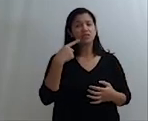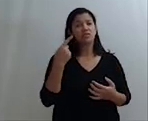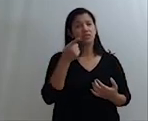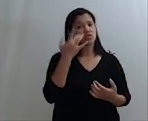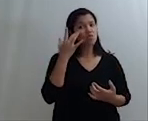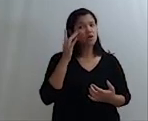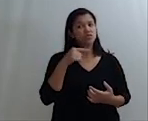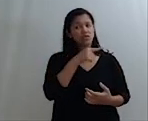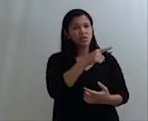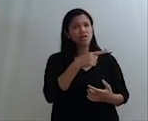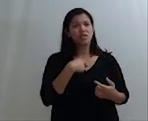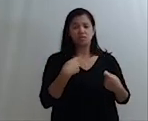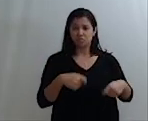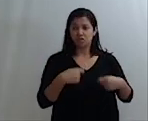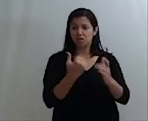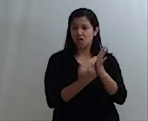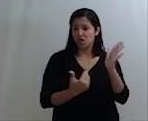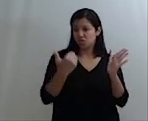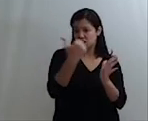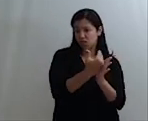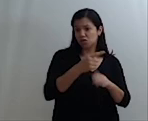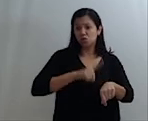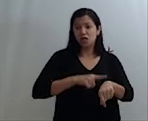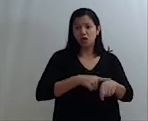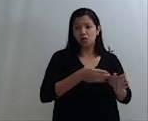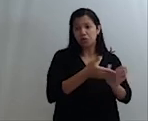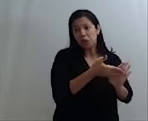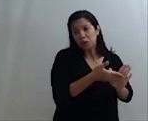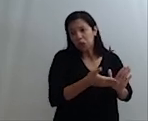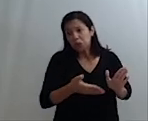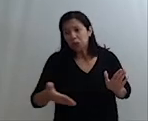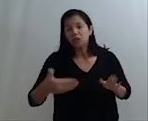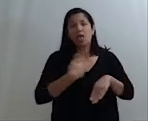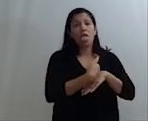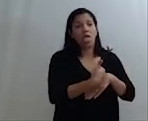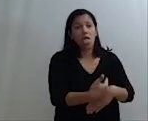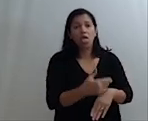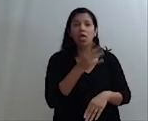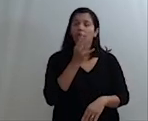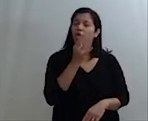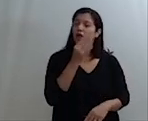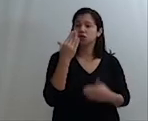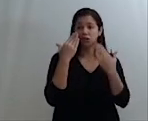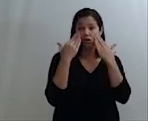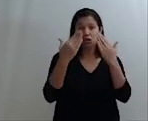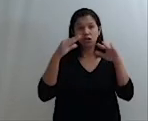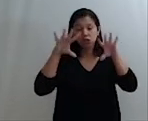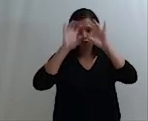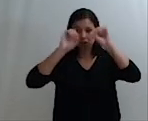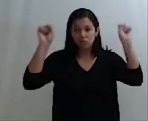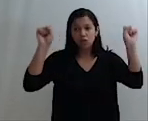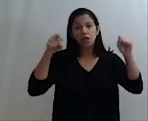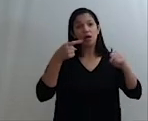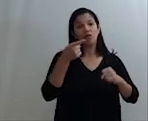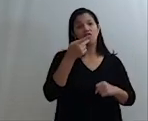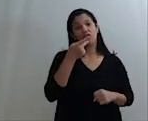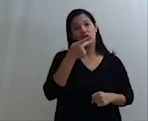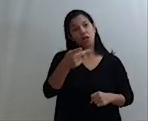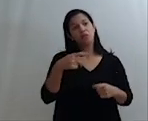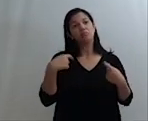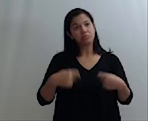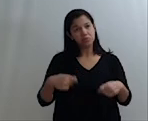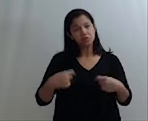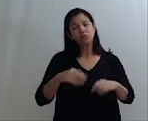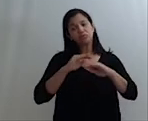o excesso de prazo perante o tribunal eh e que a e alegar também a